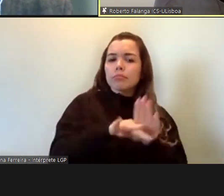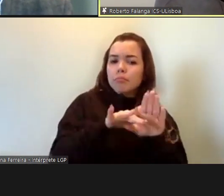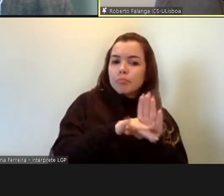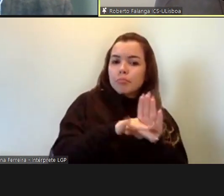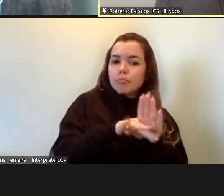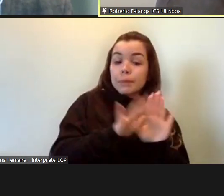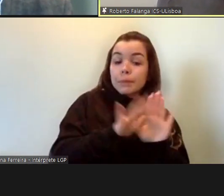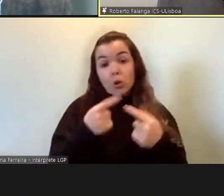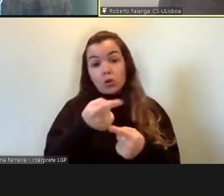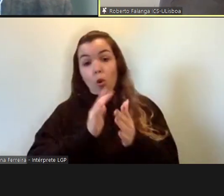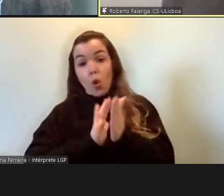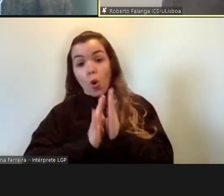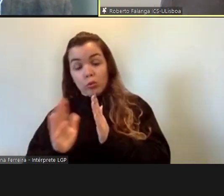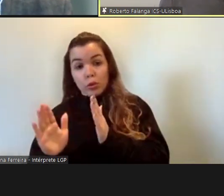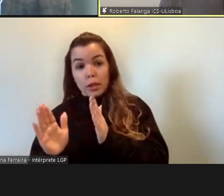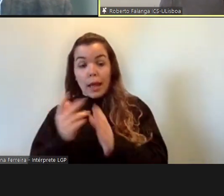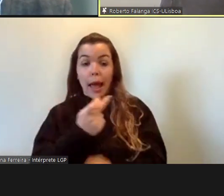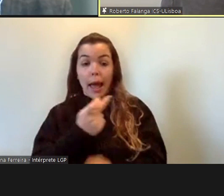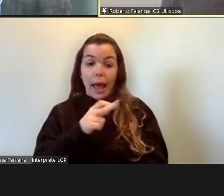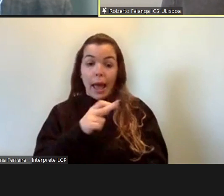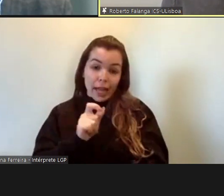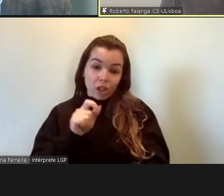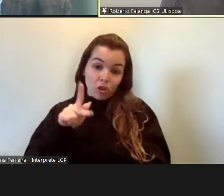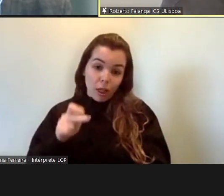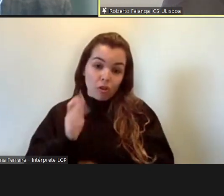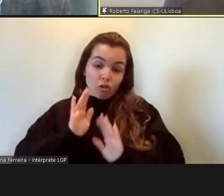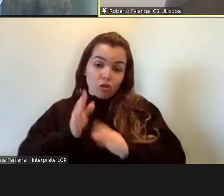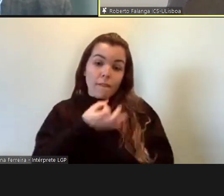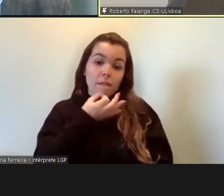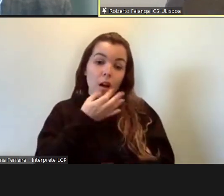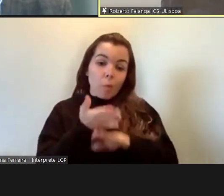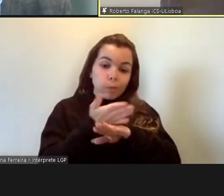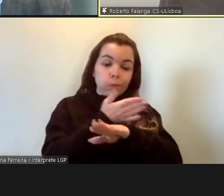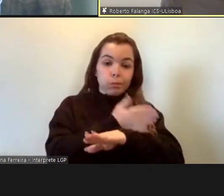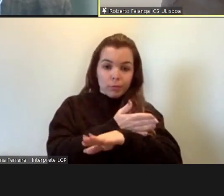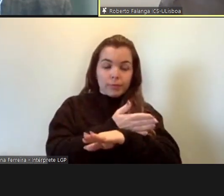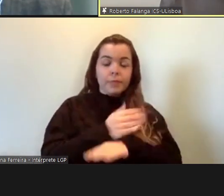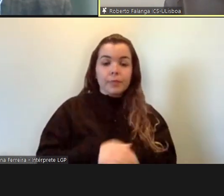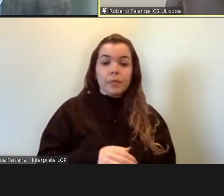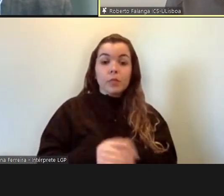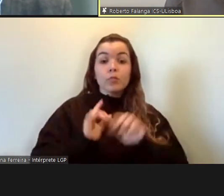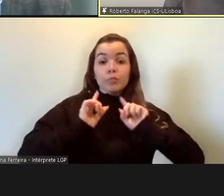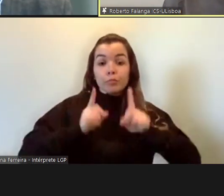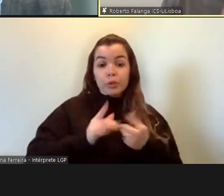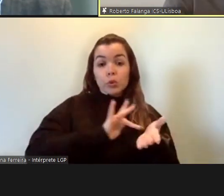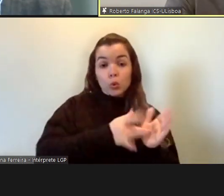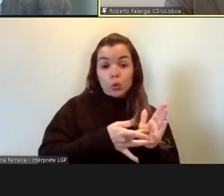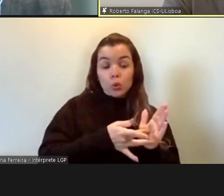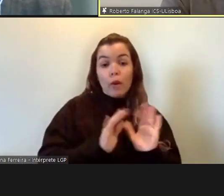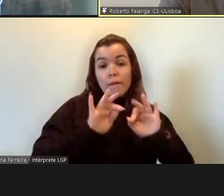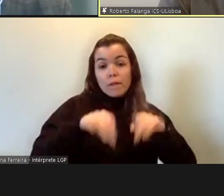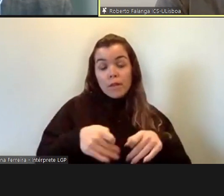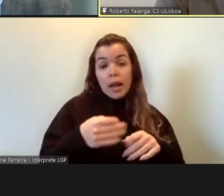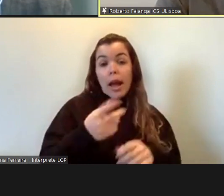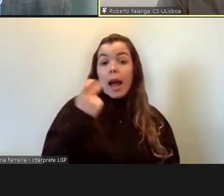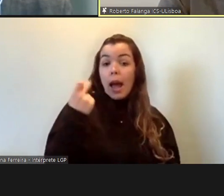processo que, aliás, a Ângela já estava a referir, iniciou no Brasil, nos finais dos anos 80,